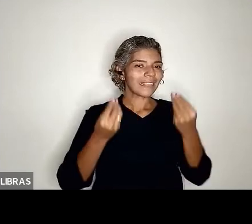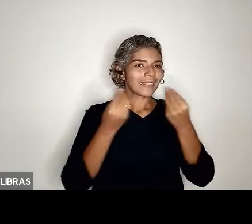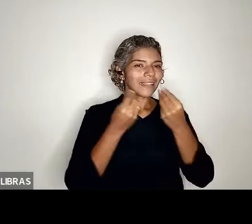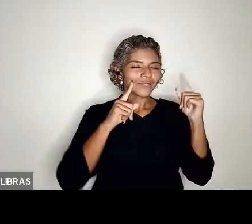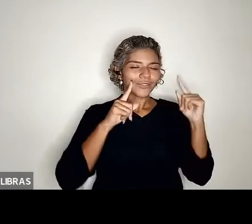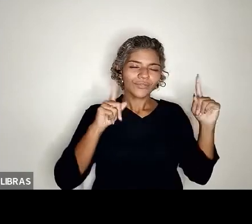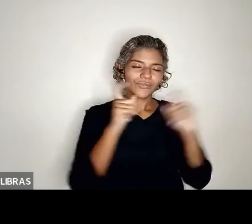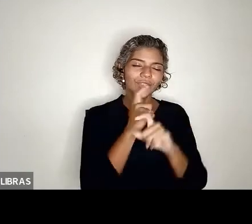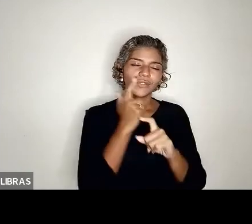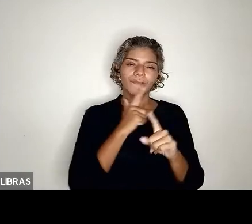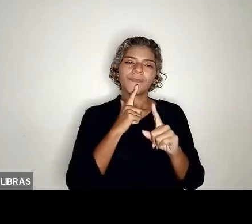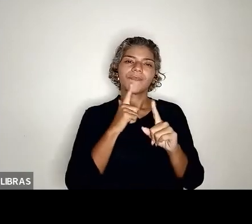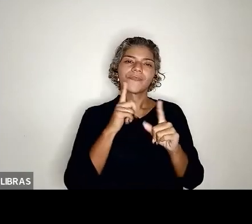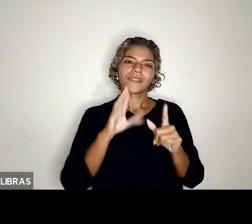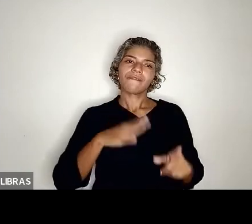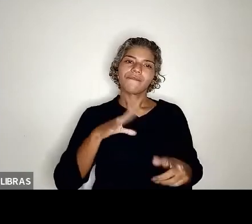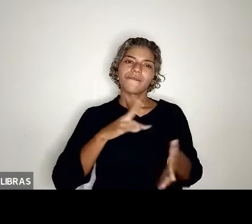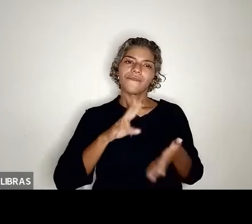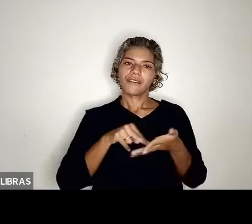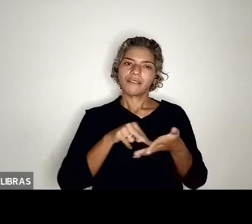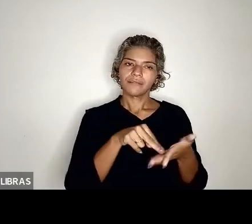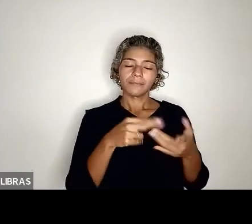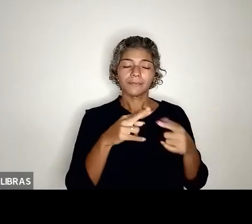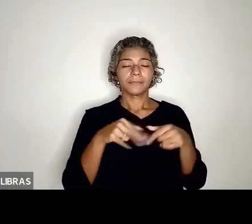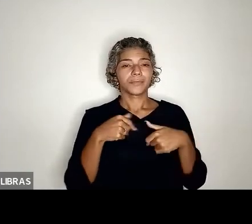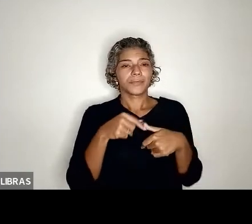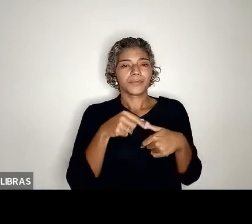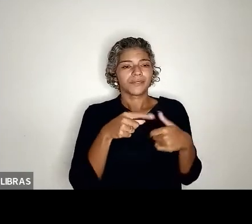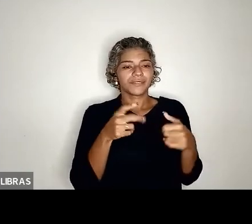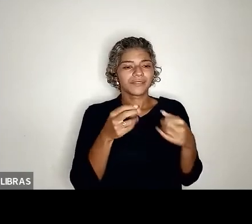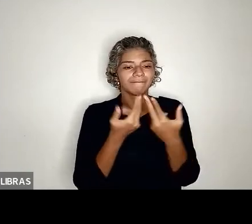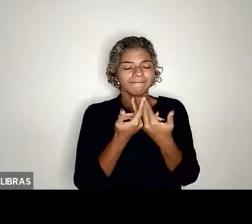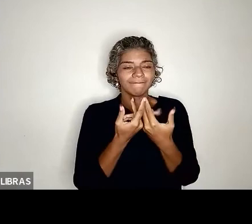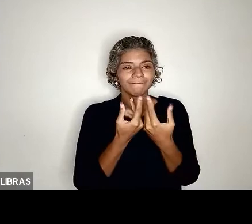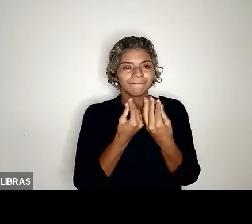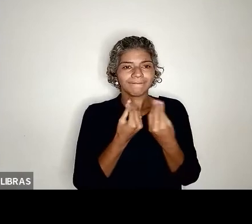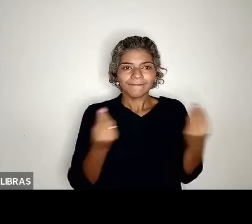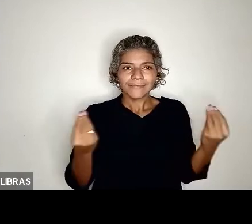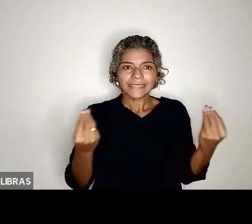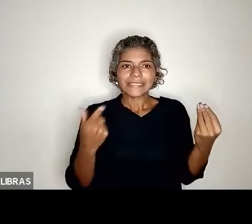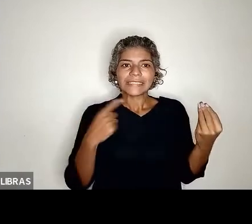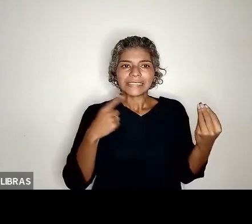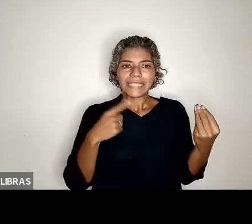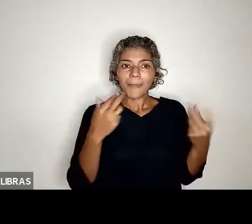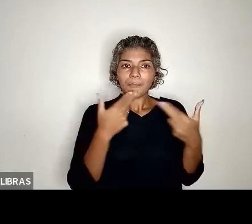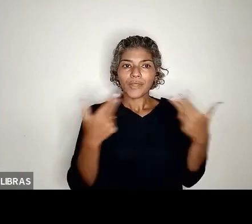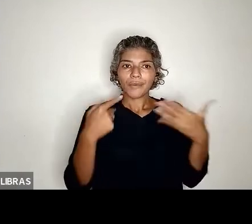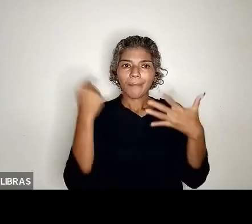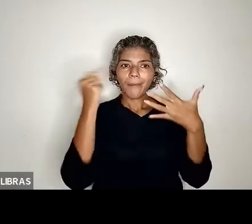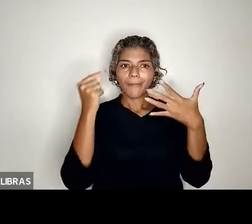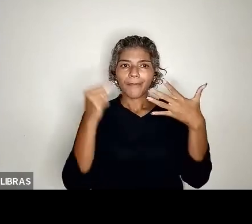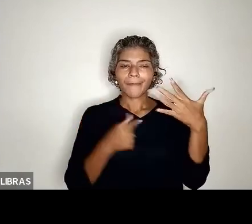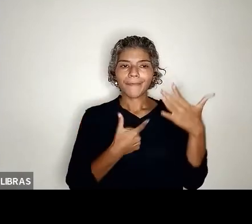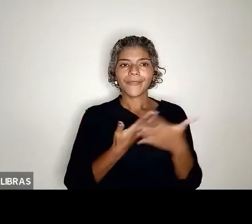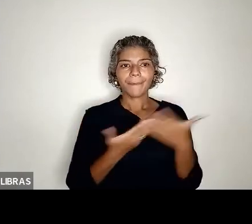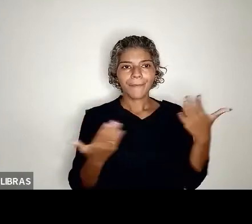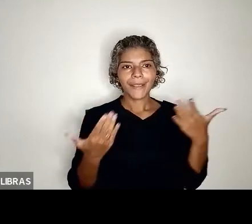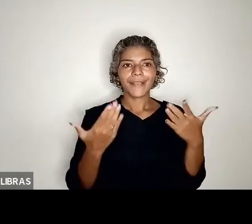enfrentar por causa de todas as questões que podem acarretar na carreira, né? Então,